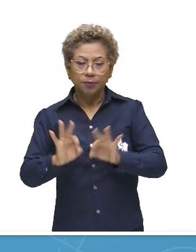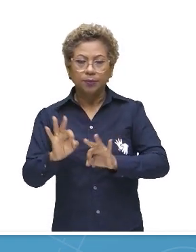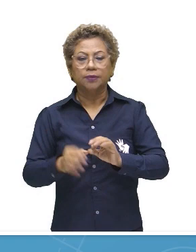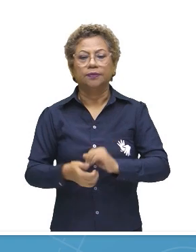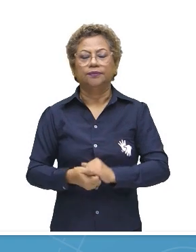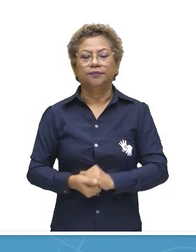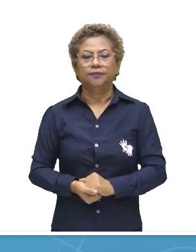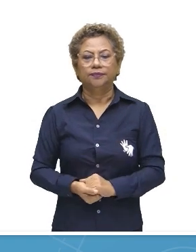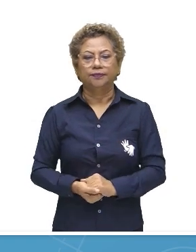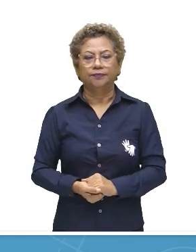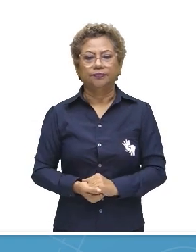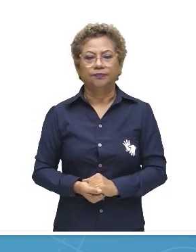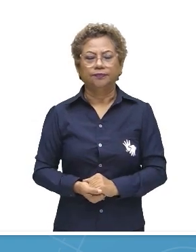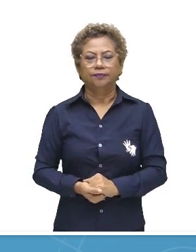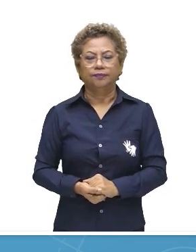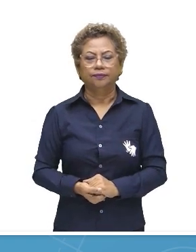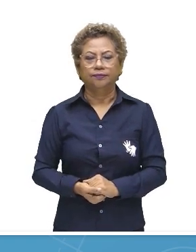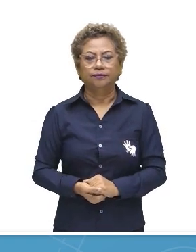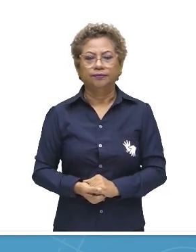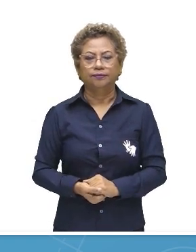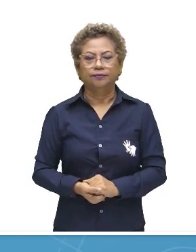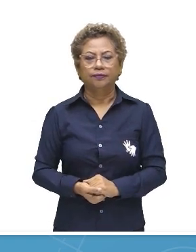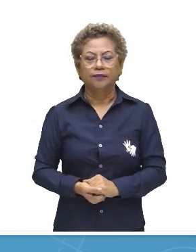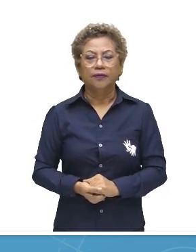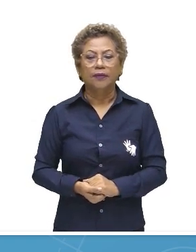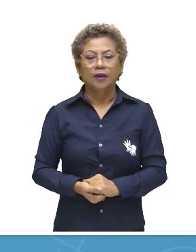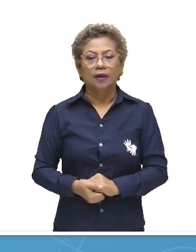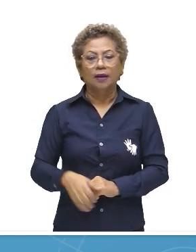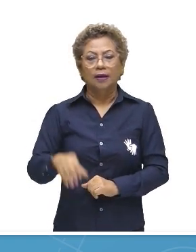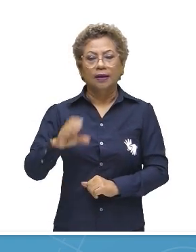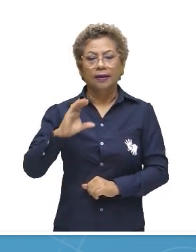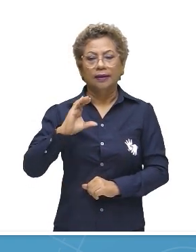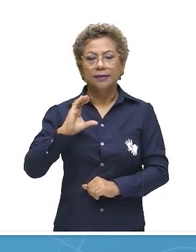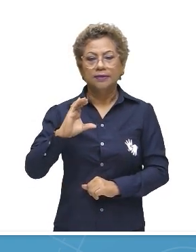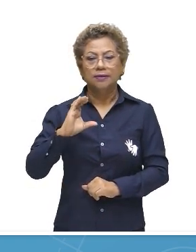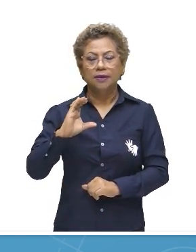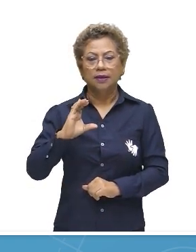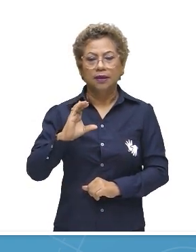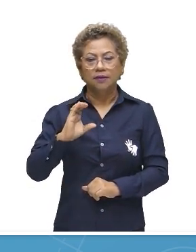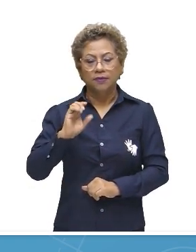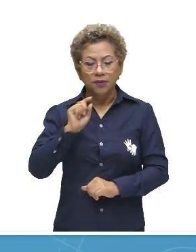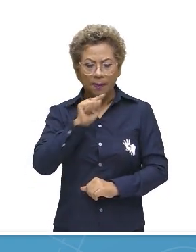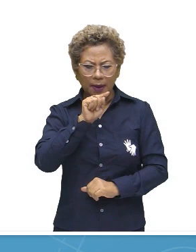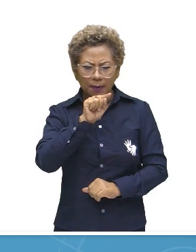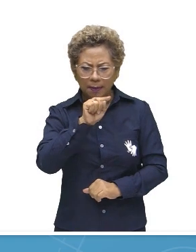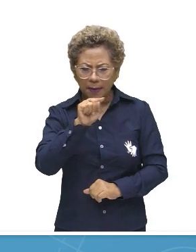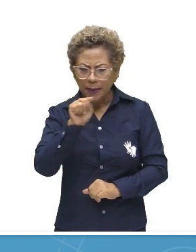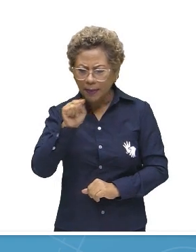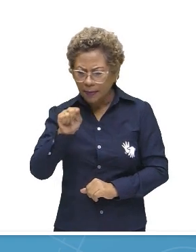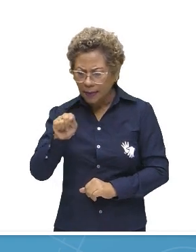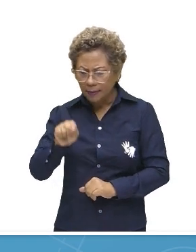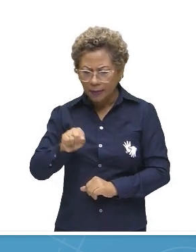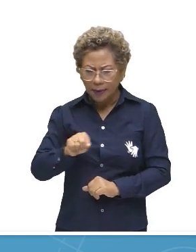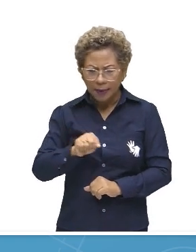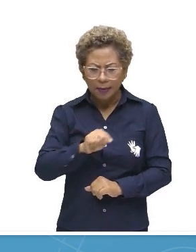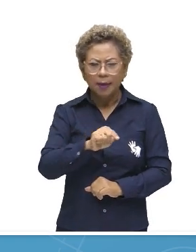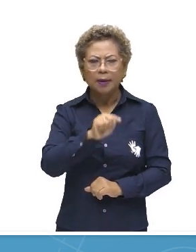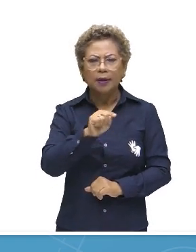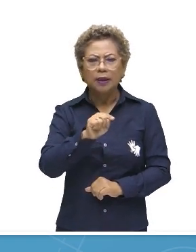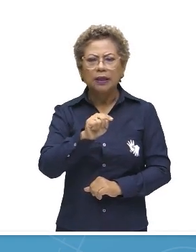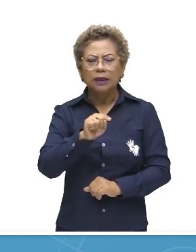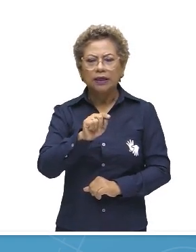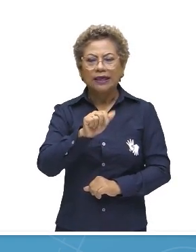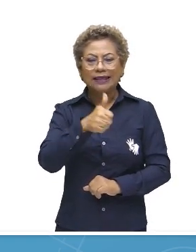equivalente a 2/8, tá? A mesma coisa, pessoal, vai ser a letra C. Perceba que a letra C ela está dividida em